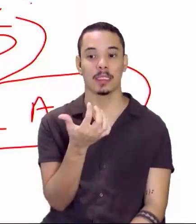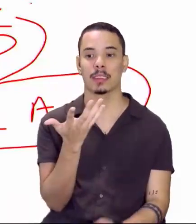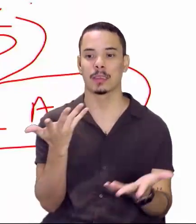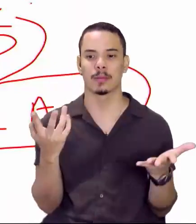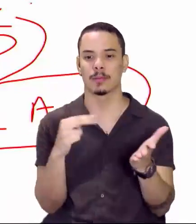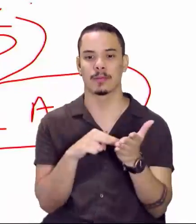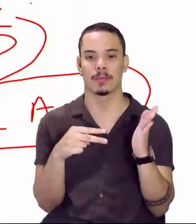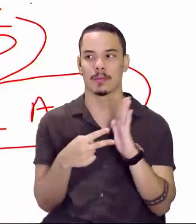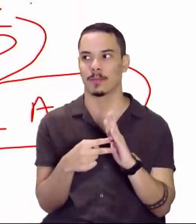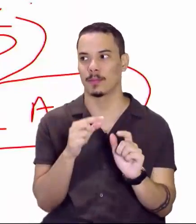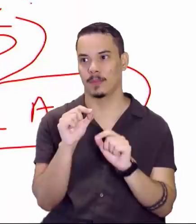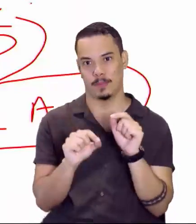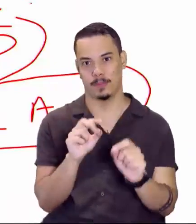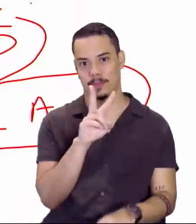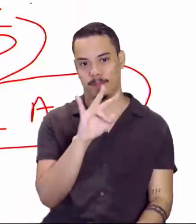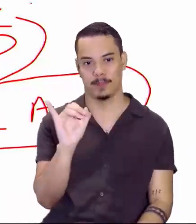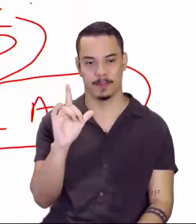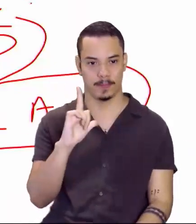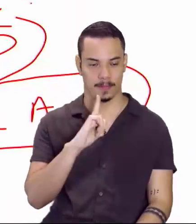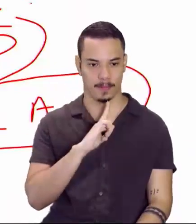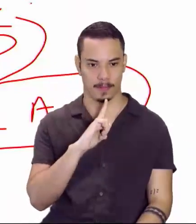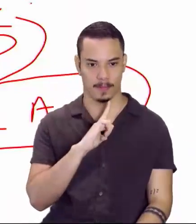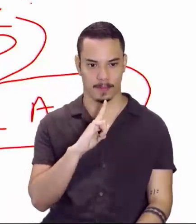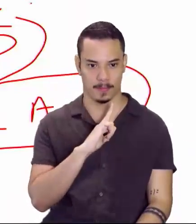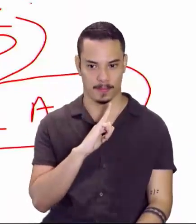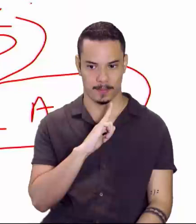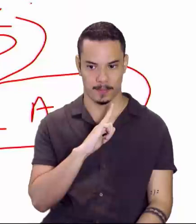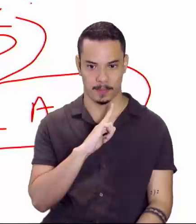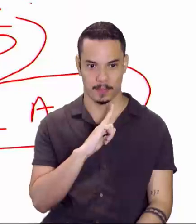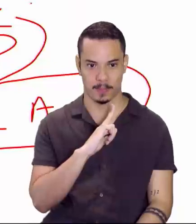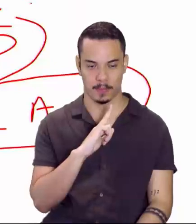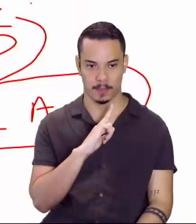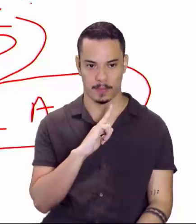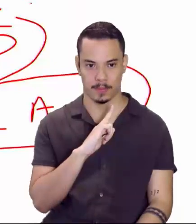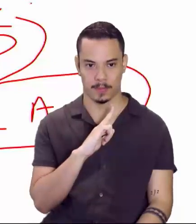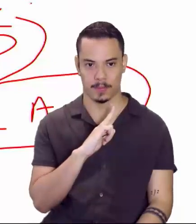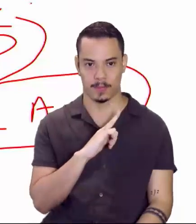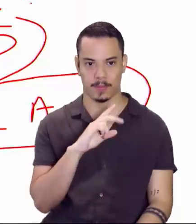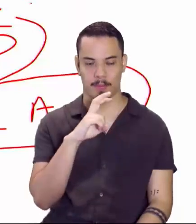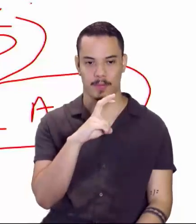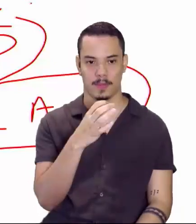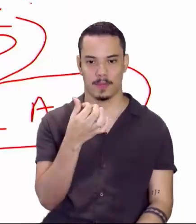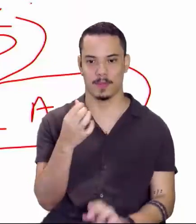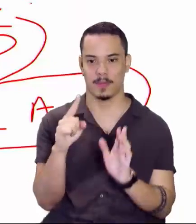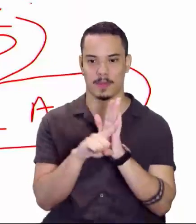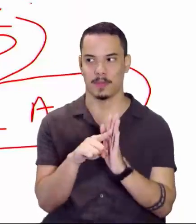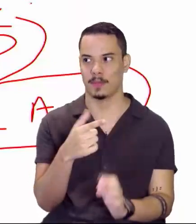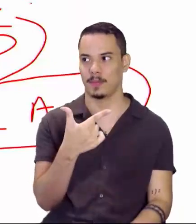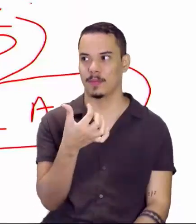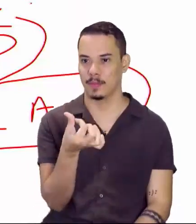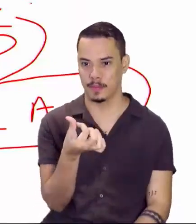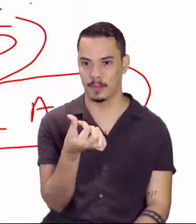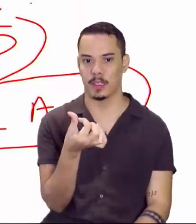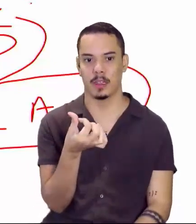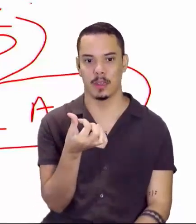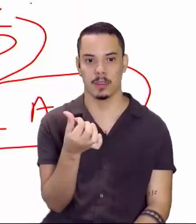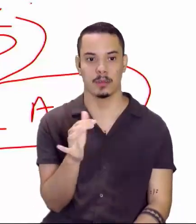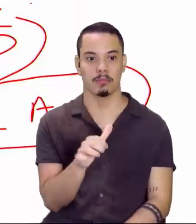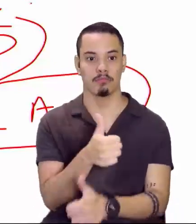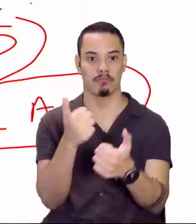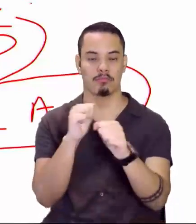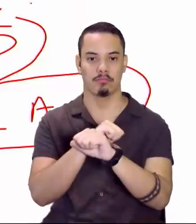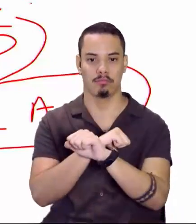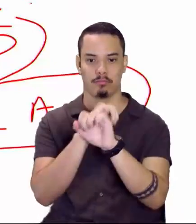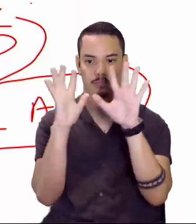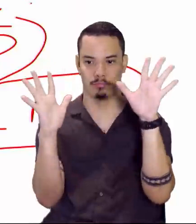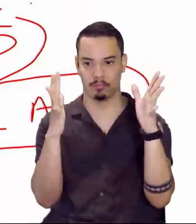então você vai ter, olha, 56 menos 26, melhor dizendo, né,